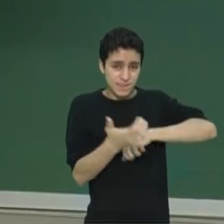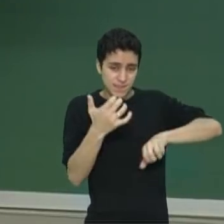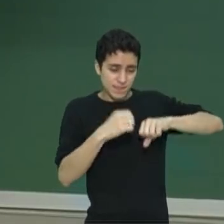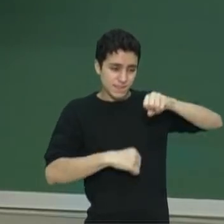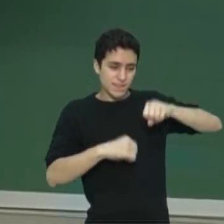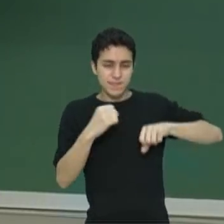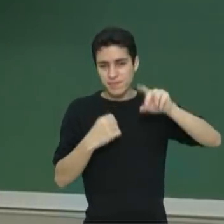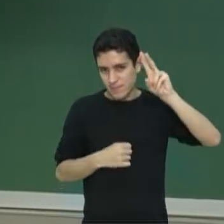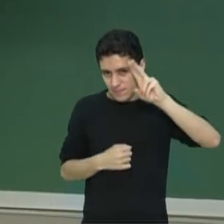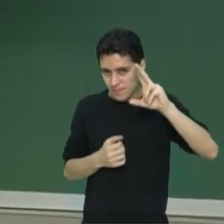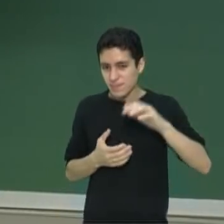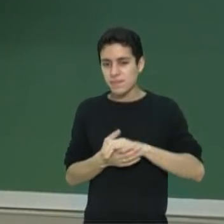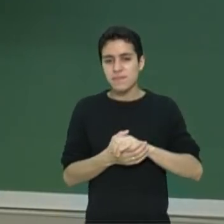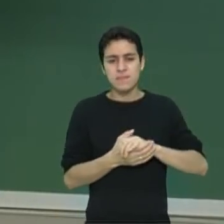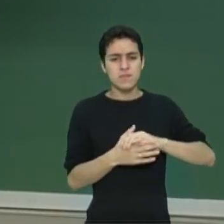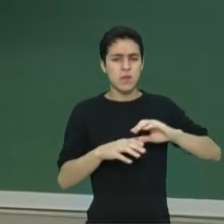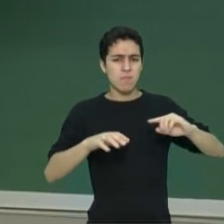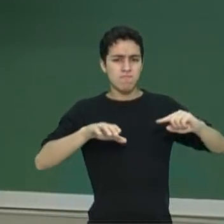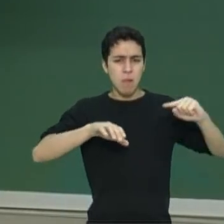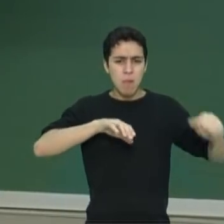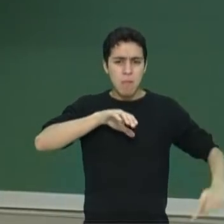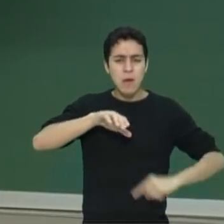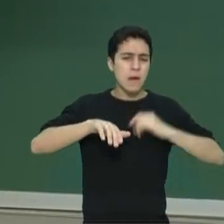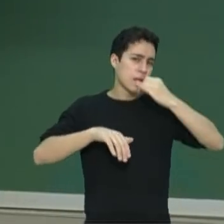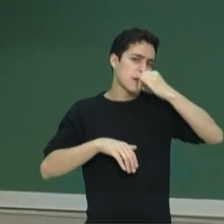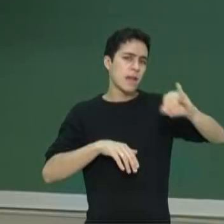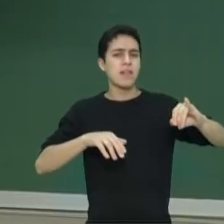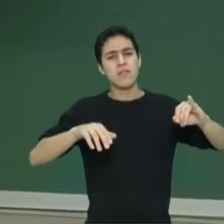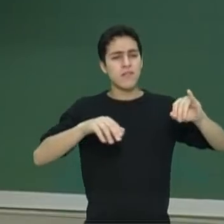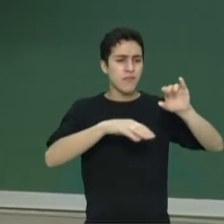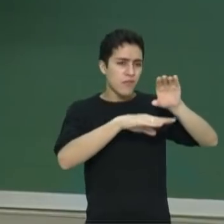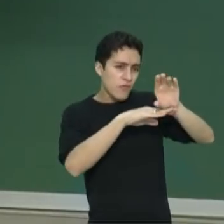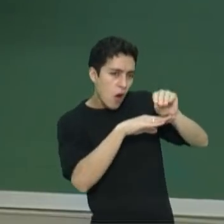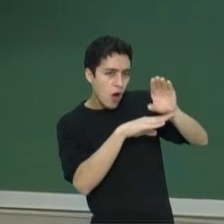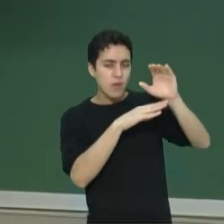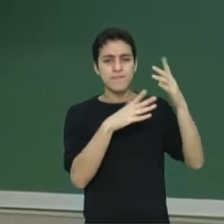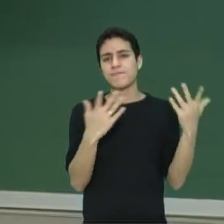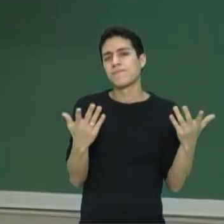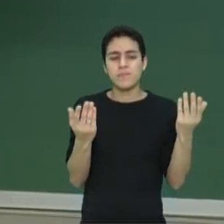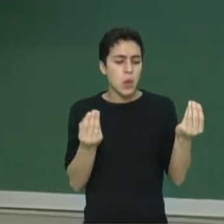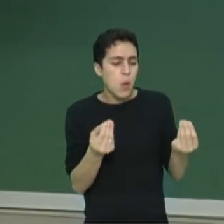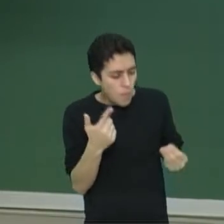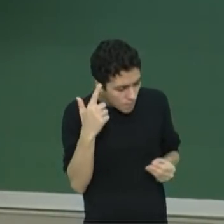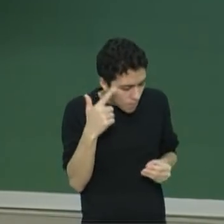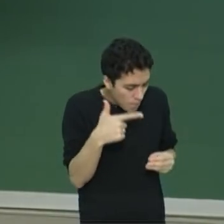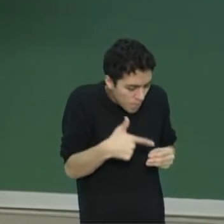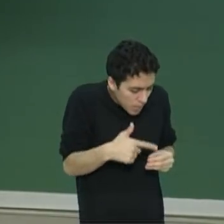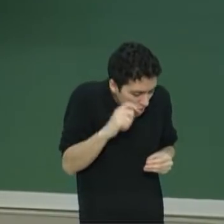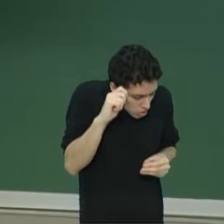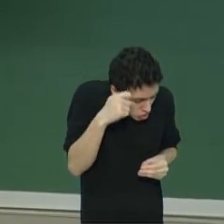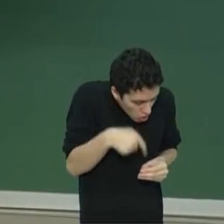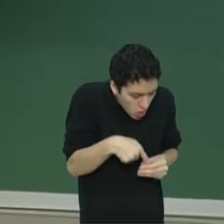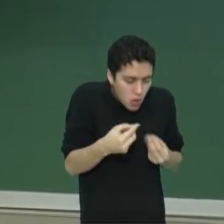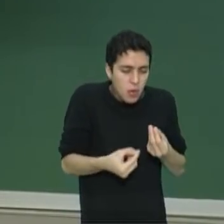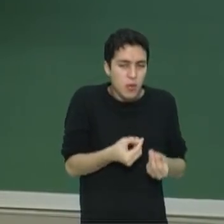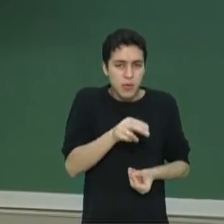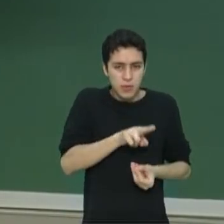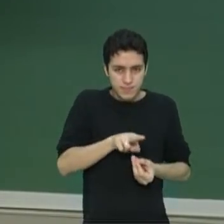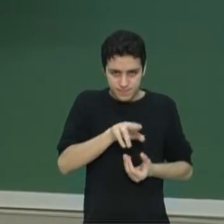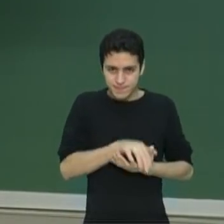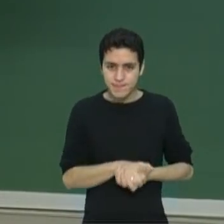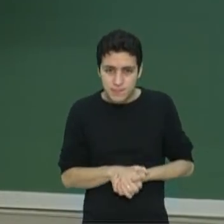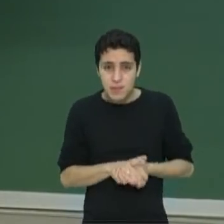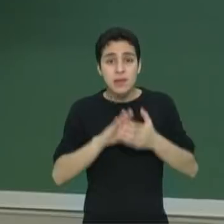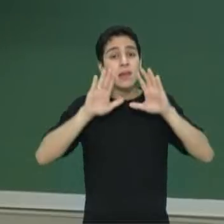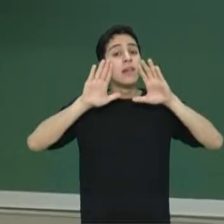industrial, né? O gerador elétrico, a fotografia, a utilização do petróleo, entre outras descobertas, né? Mas